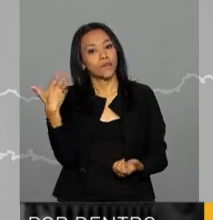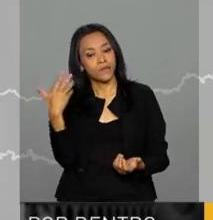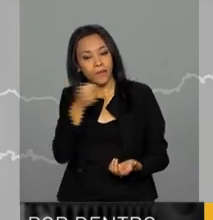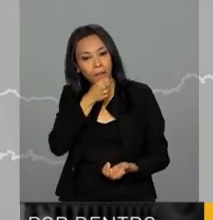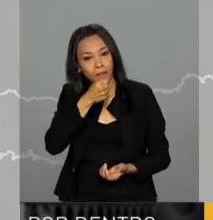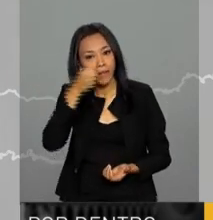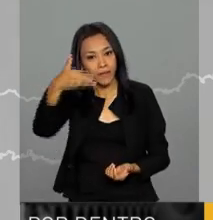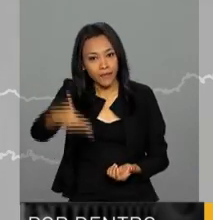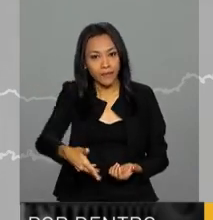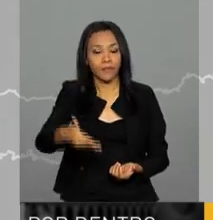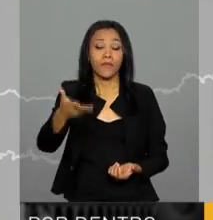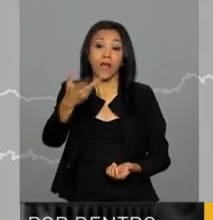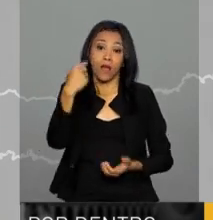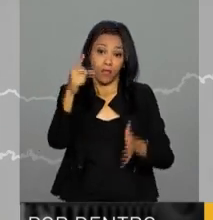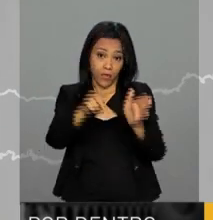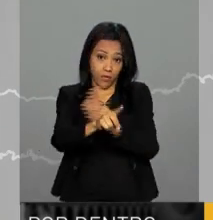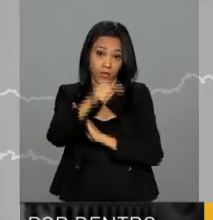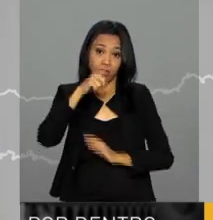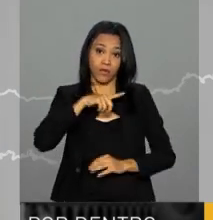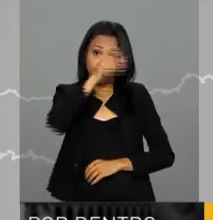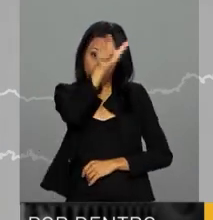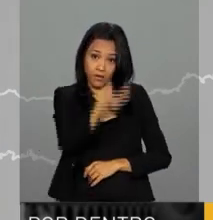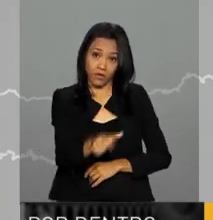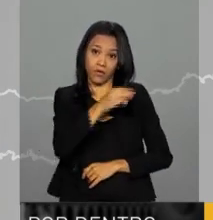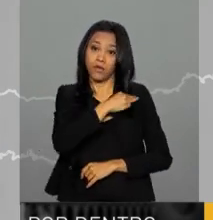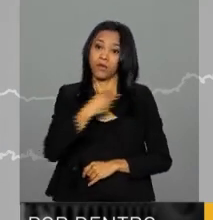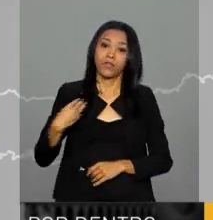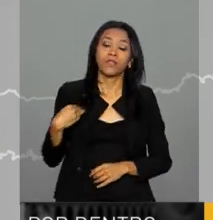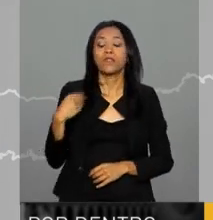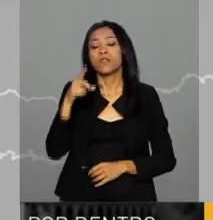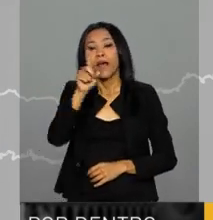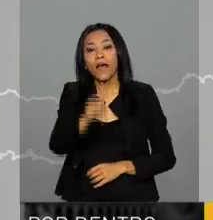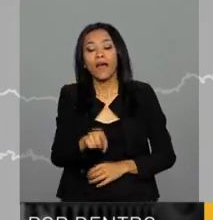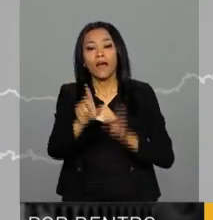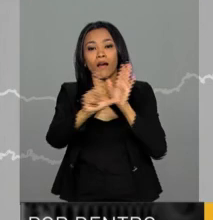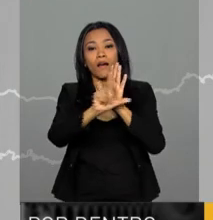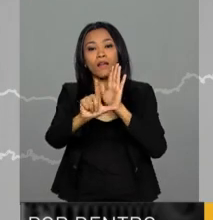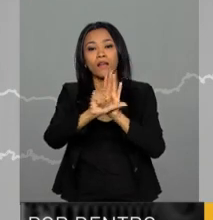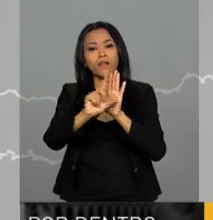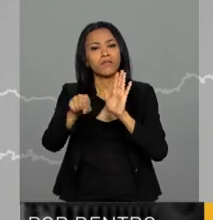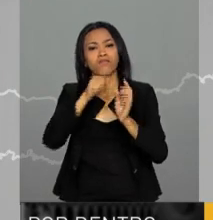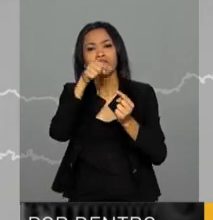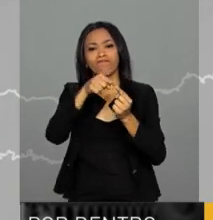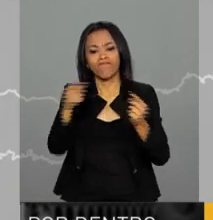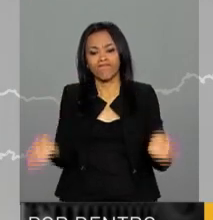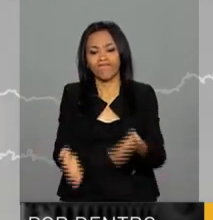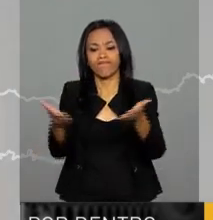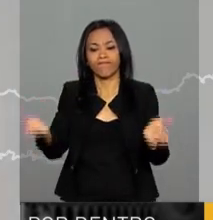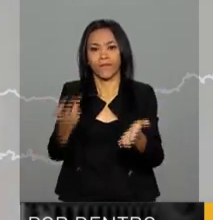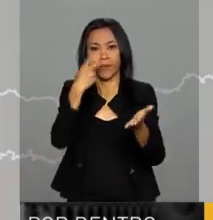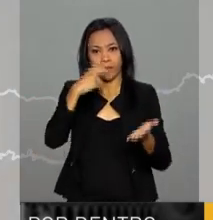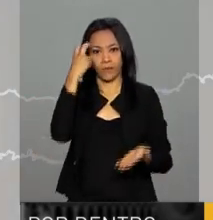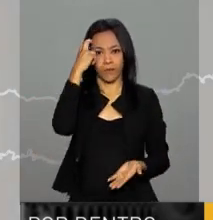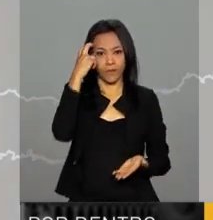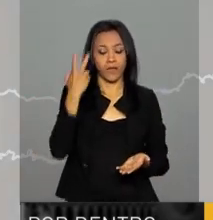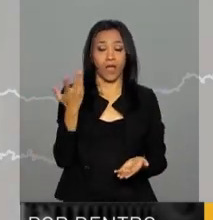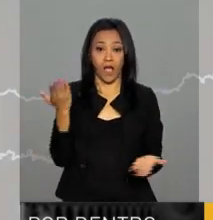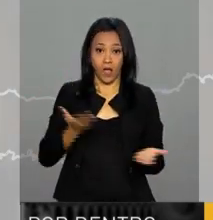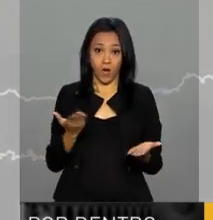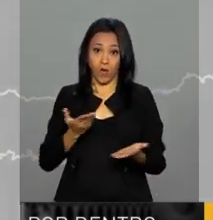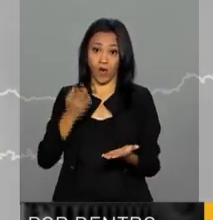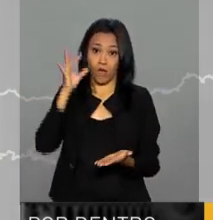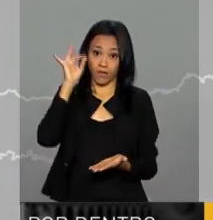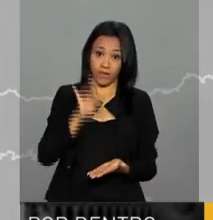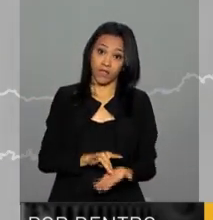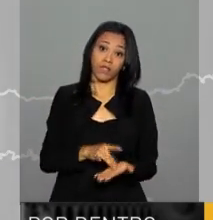sérgio sá leitão é sobre a lei de incentivo à cultura com a oficialização da nova instrução